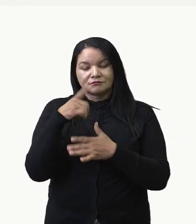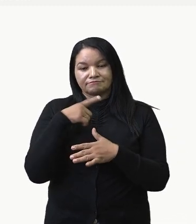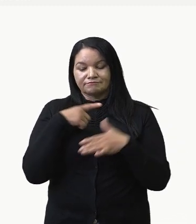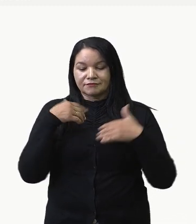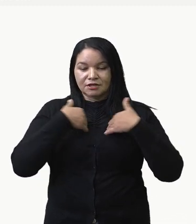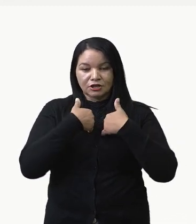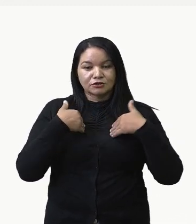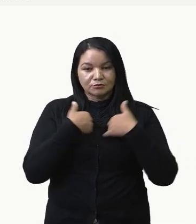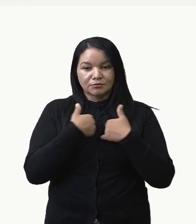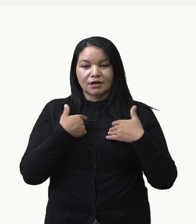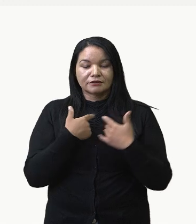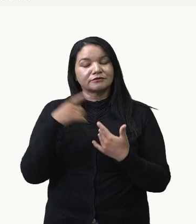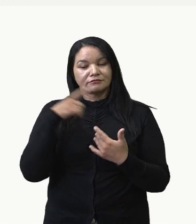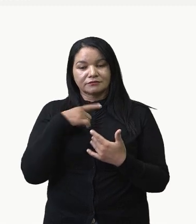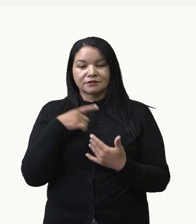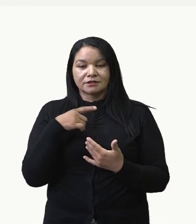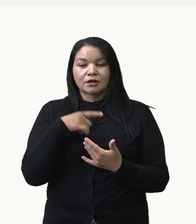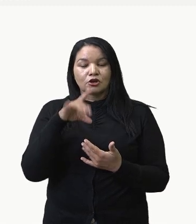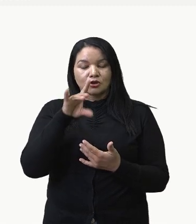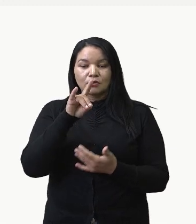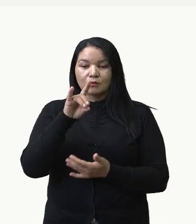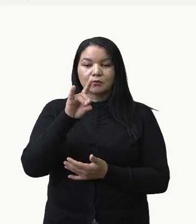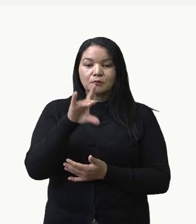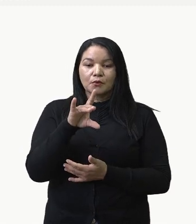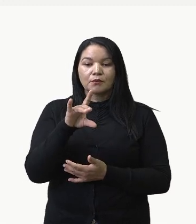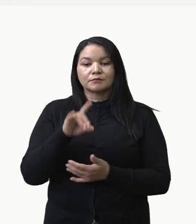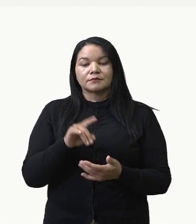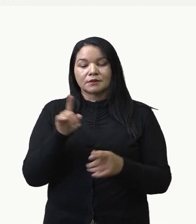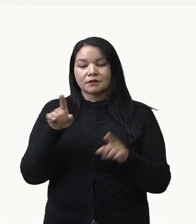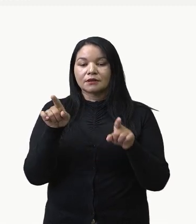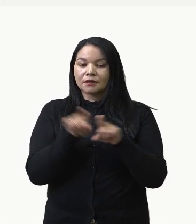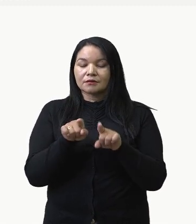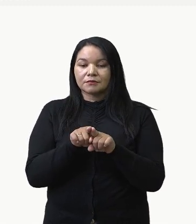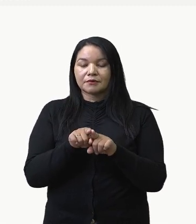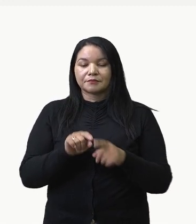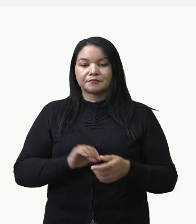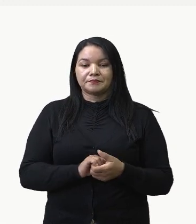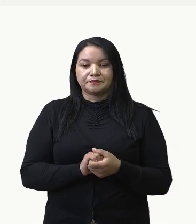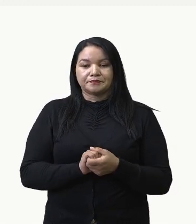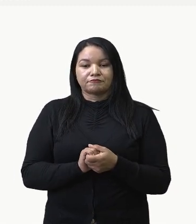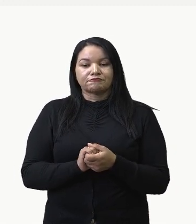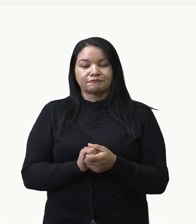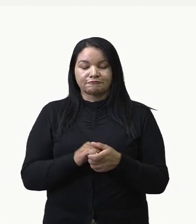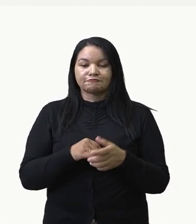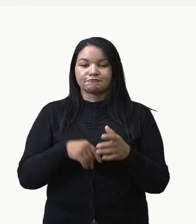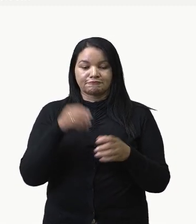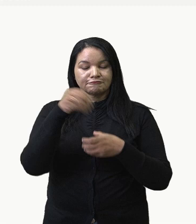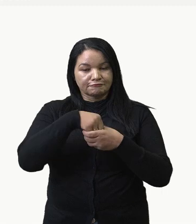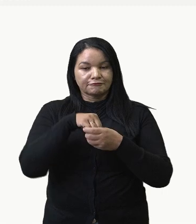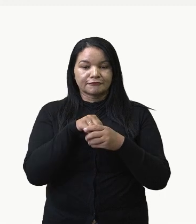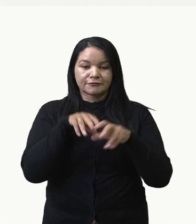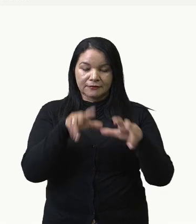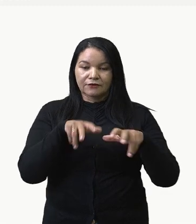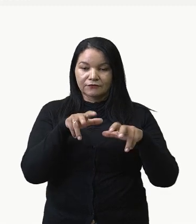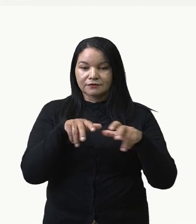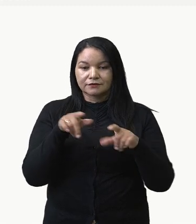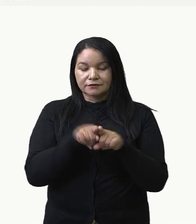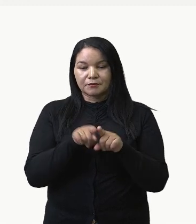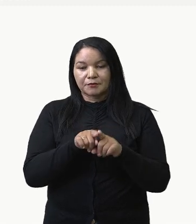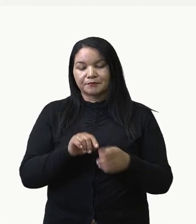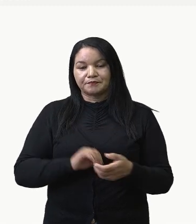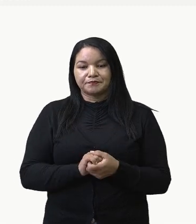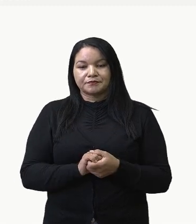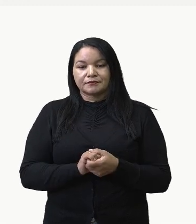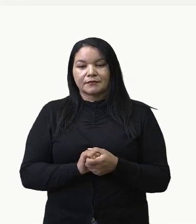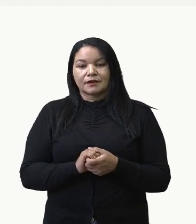animais termina tendo ali alguma Lhama na sua fazenda né Eh a Lhama e